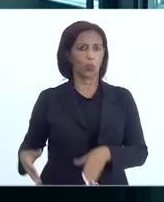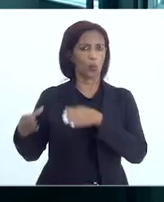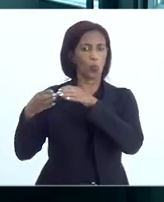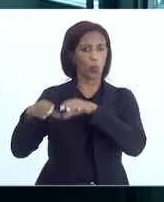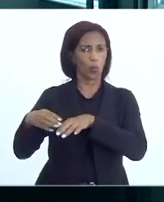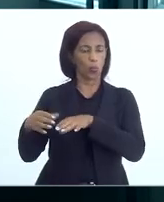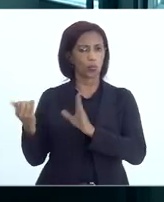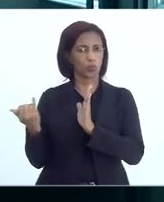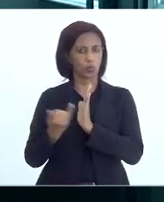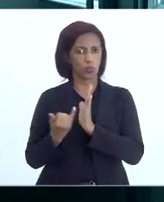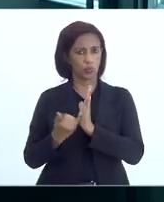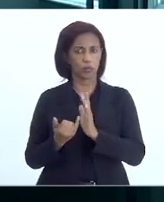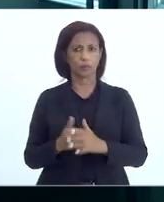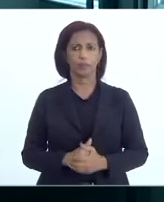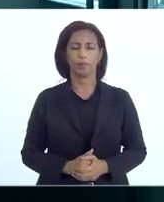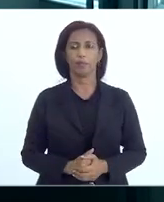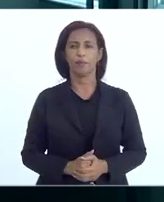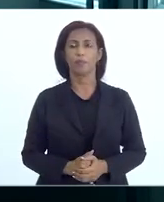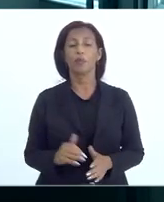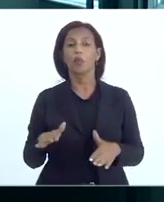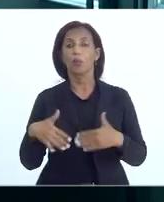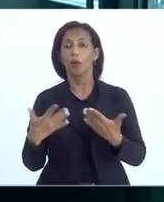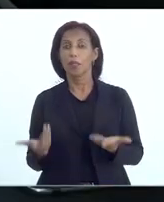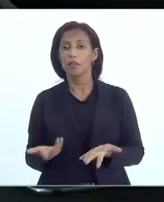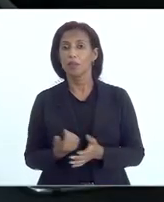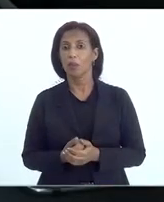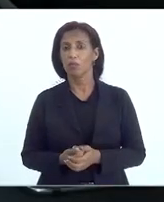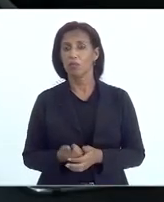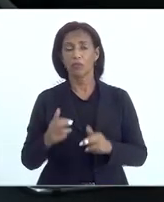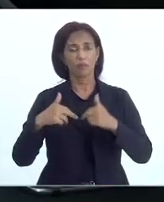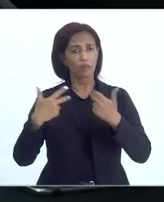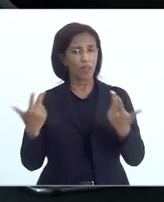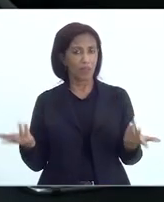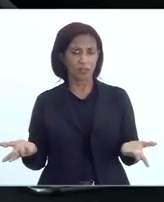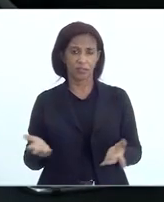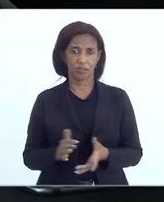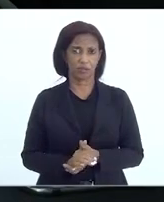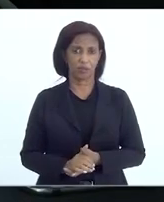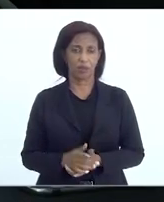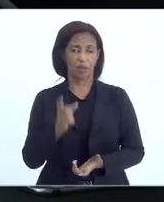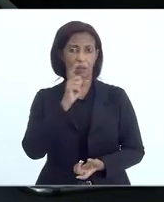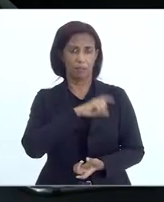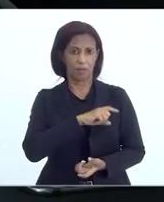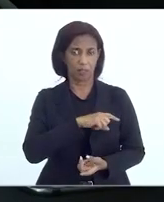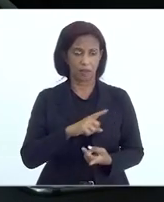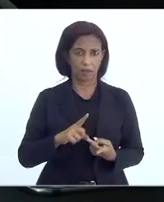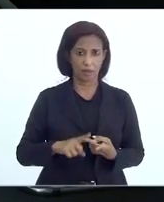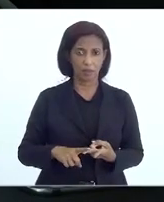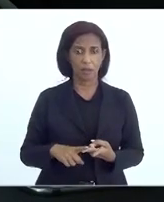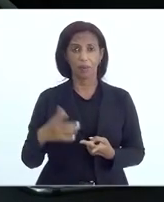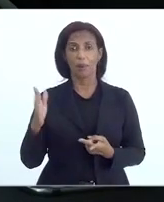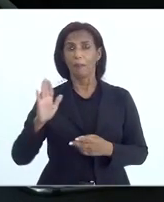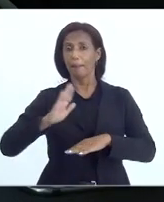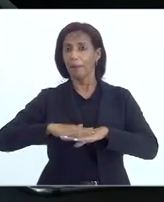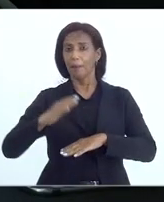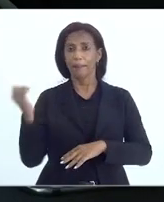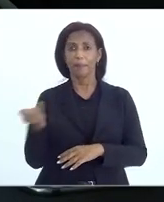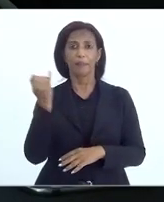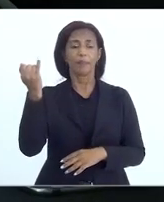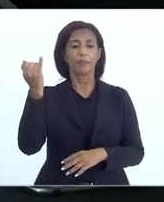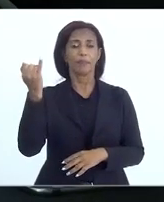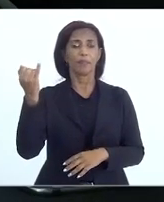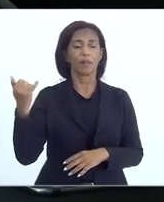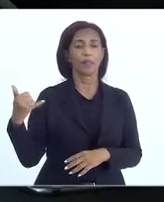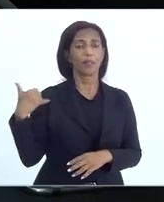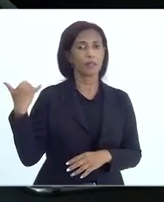estabelecido neste edital quais são eles vários vários habilitação Mas entre eles a idade Então a